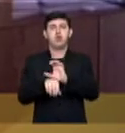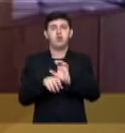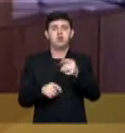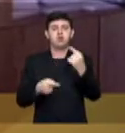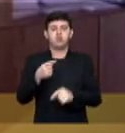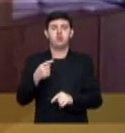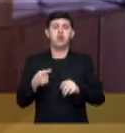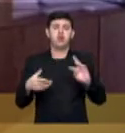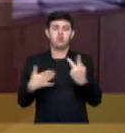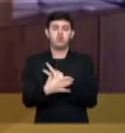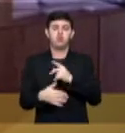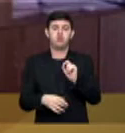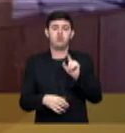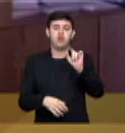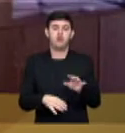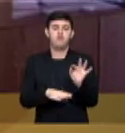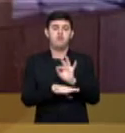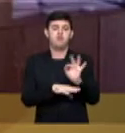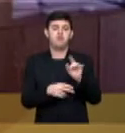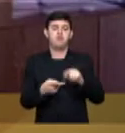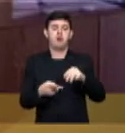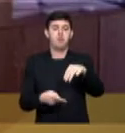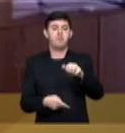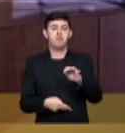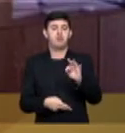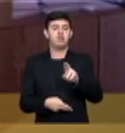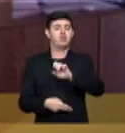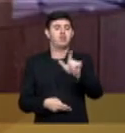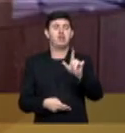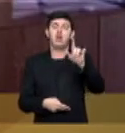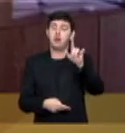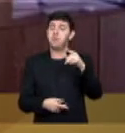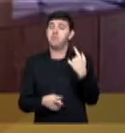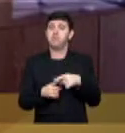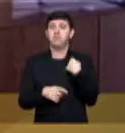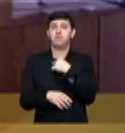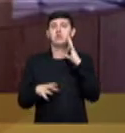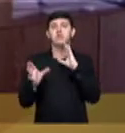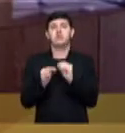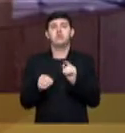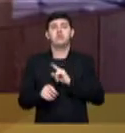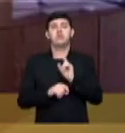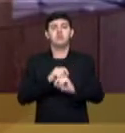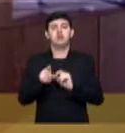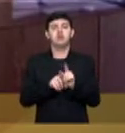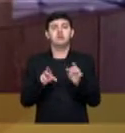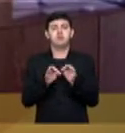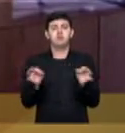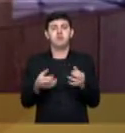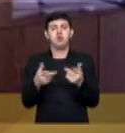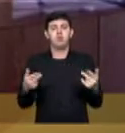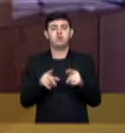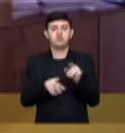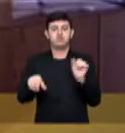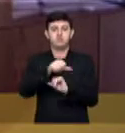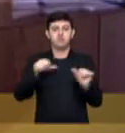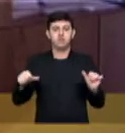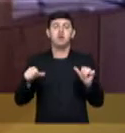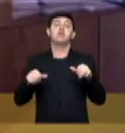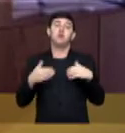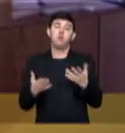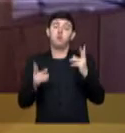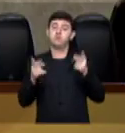de cunho formal quanto de cunho material, mesmo com suas pequenas e inócuas, no nosso sentido, alterações. Muito